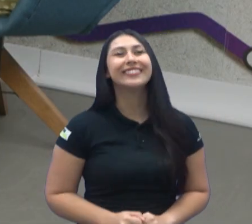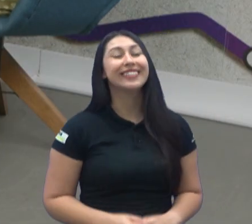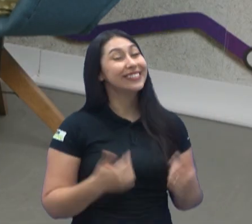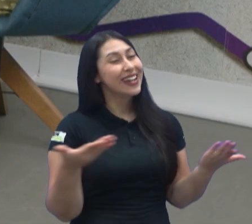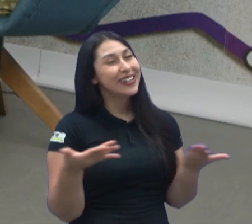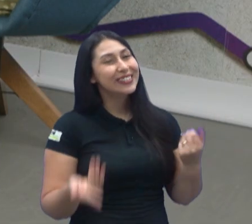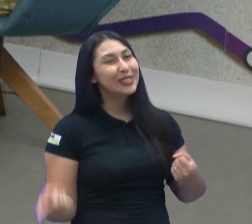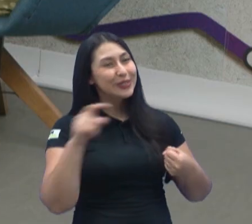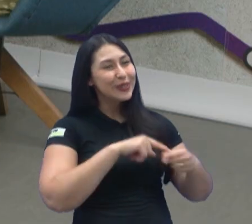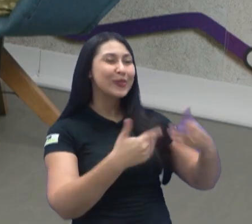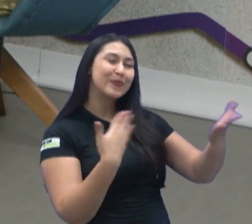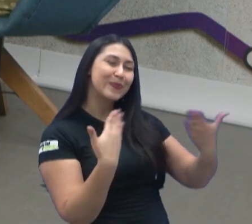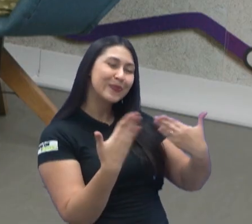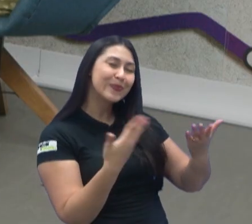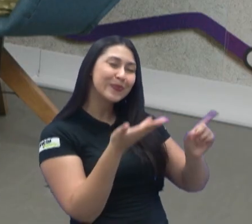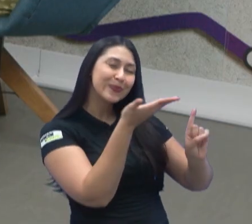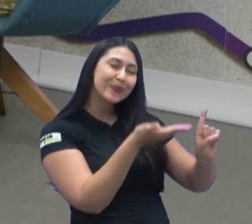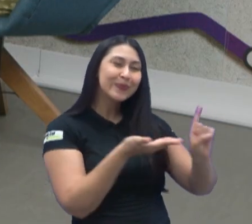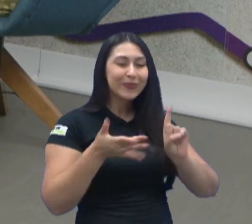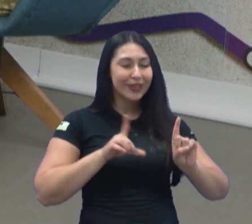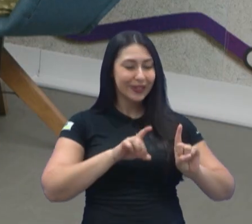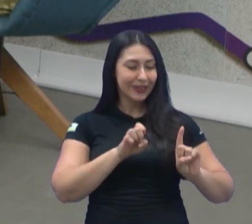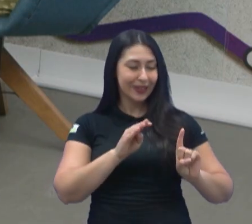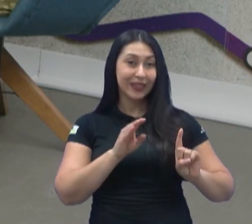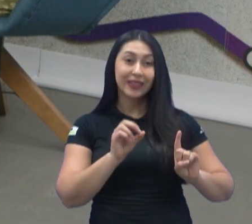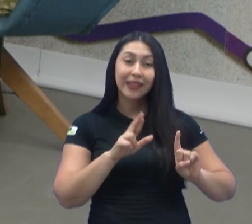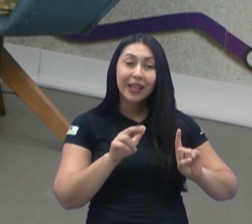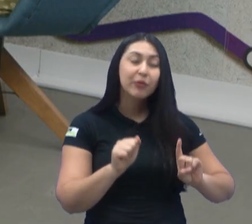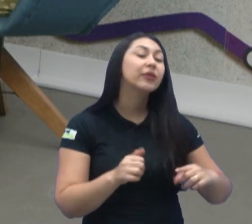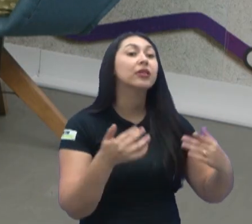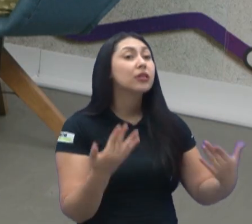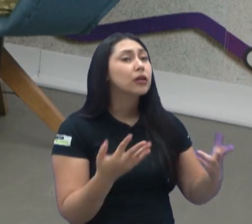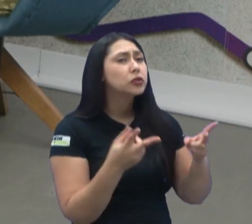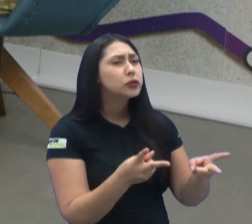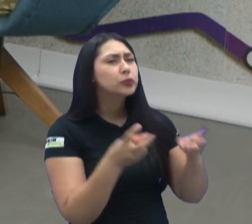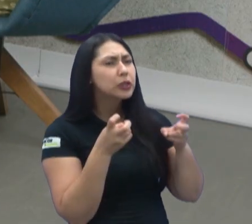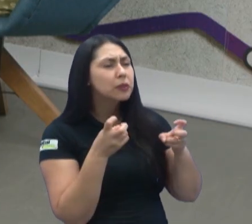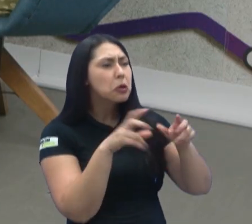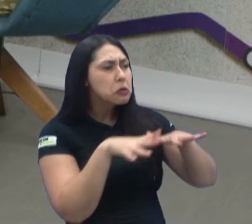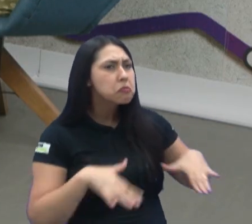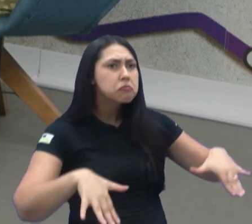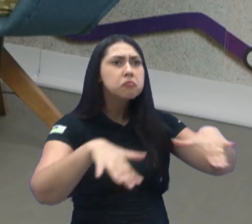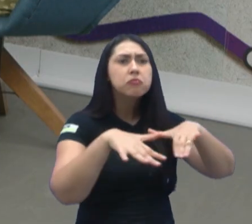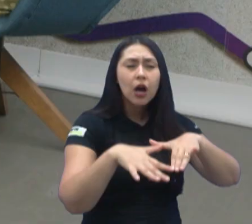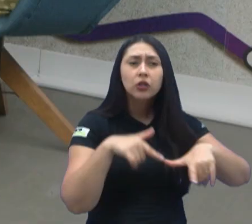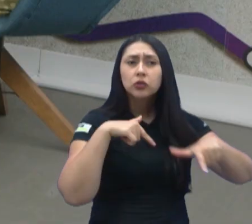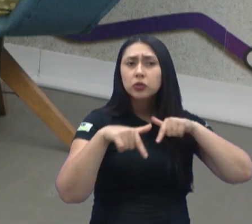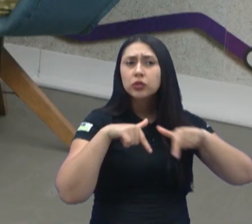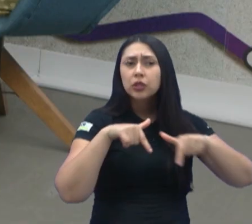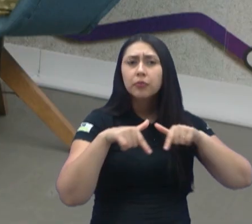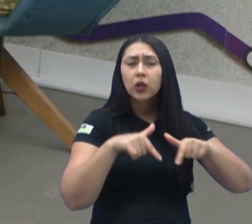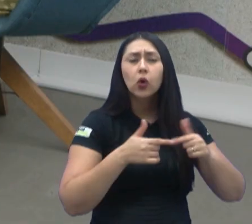estúdio com a nossa convidada, a Débora. Débora, a gente viu toda essa situação, esse cenário. Hoje, qual é o impacto